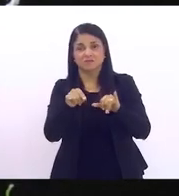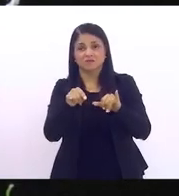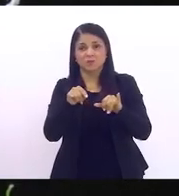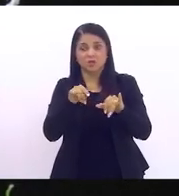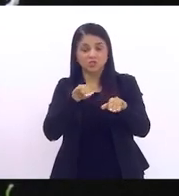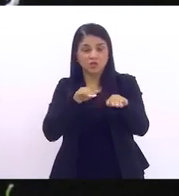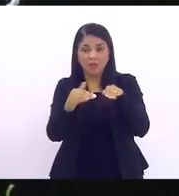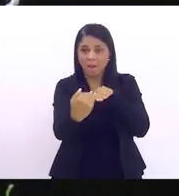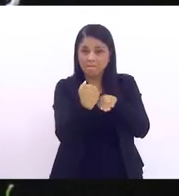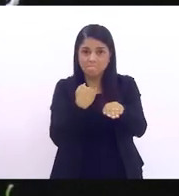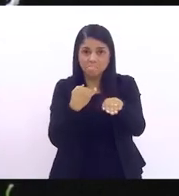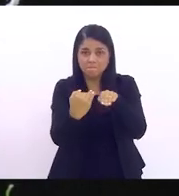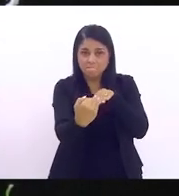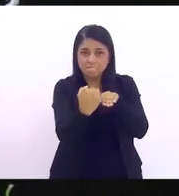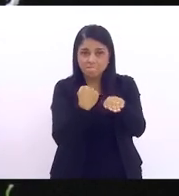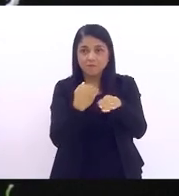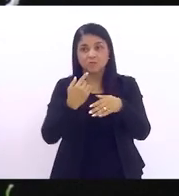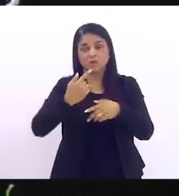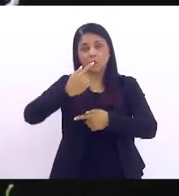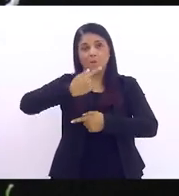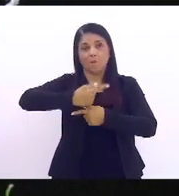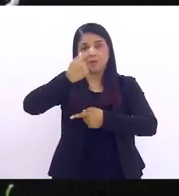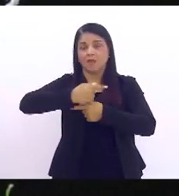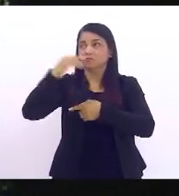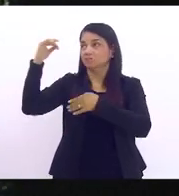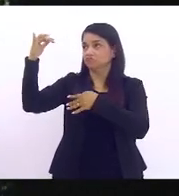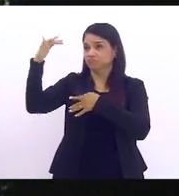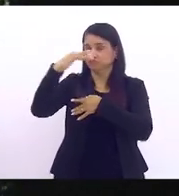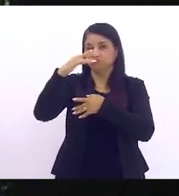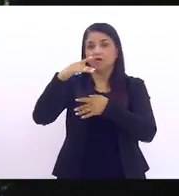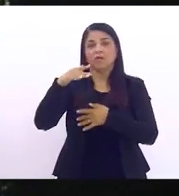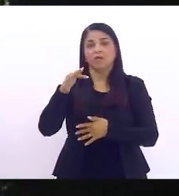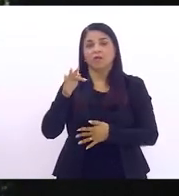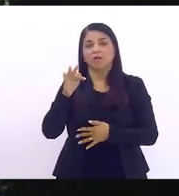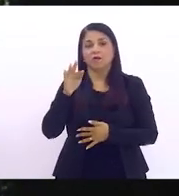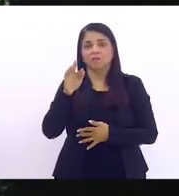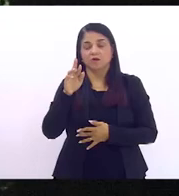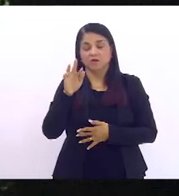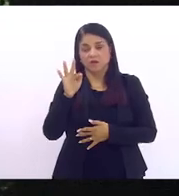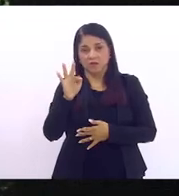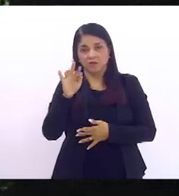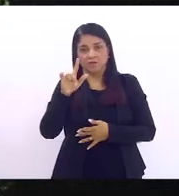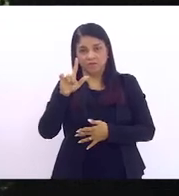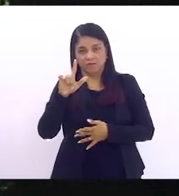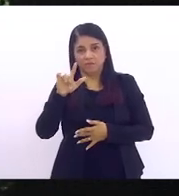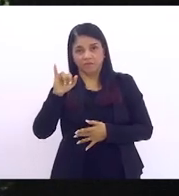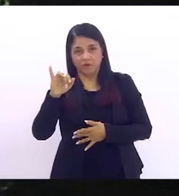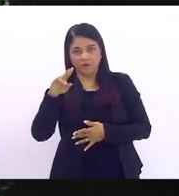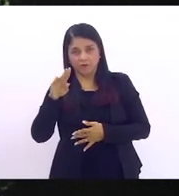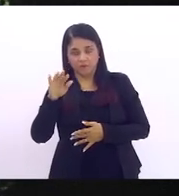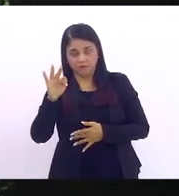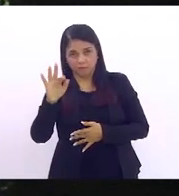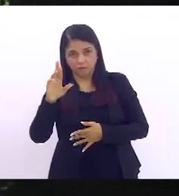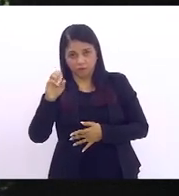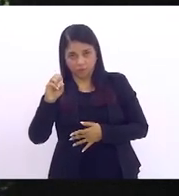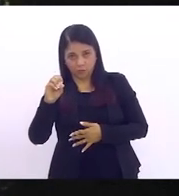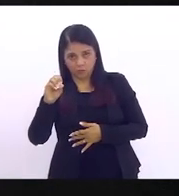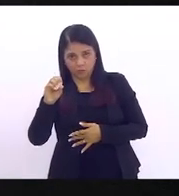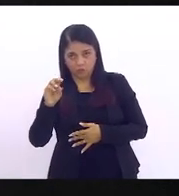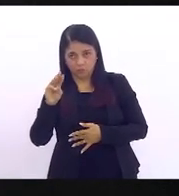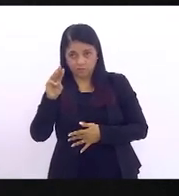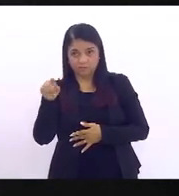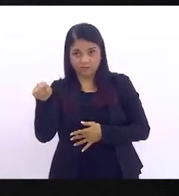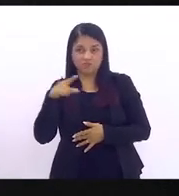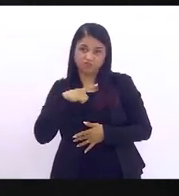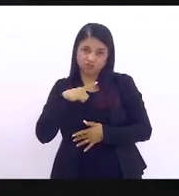né tem ali o pedágio elico do fow po passar por faor mais um banner quer dizia ter um banner ali